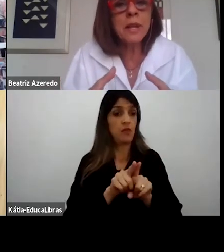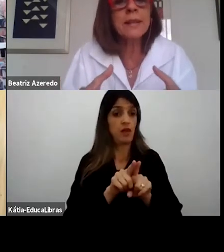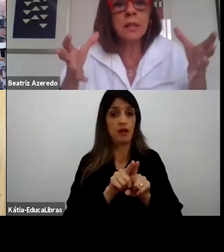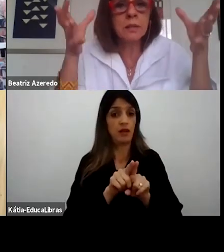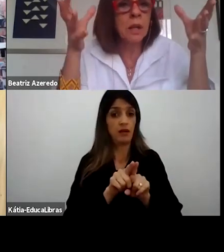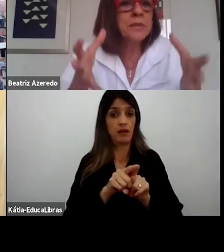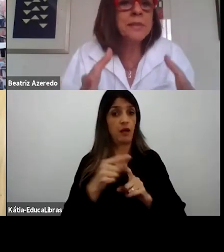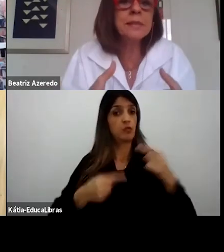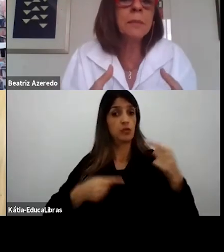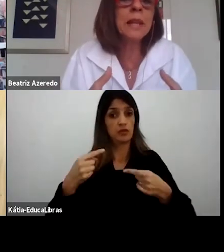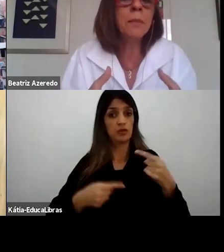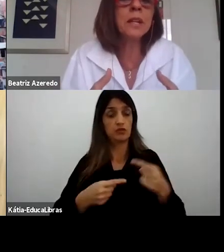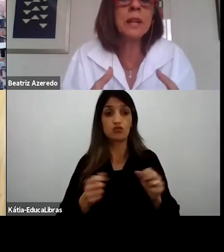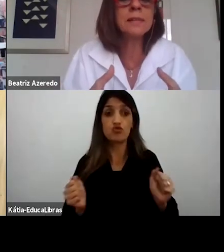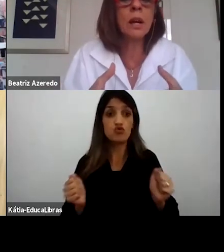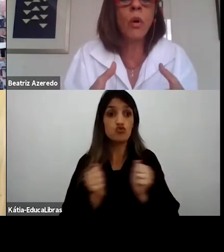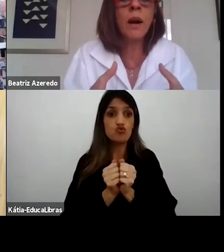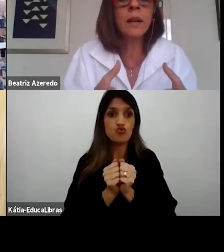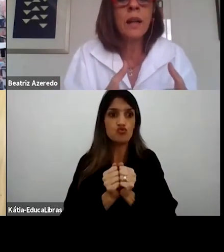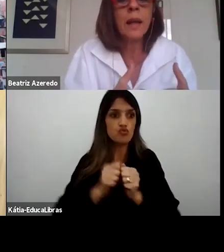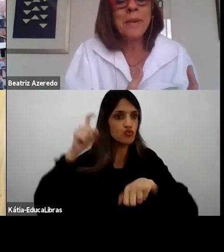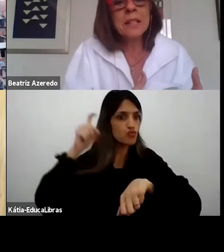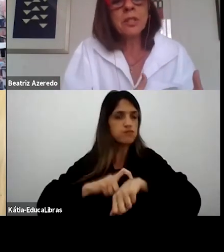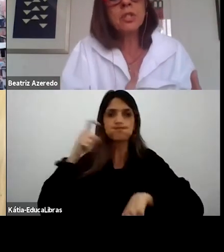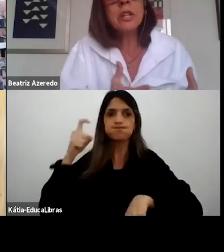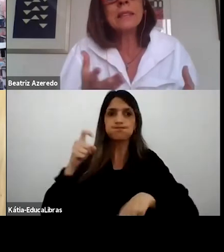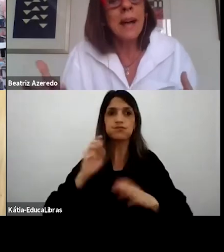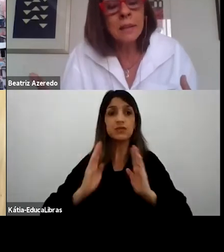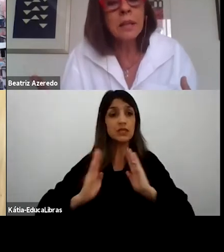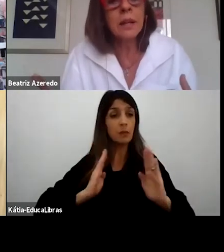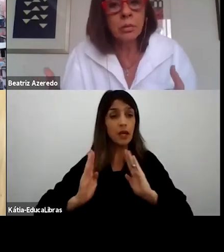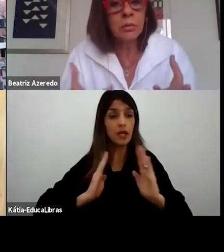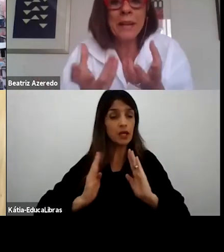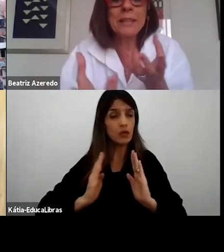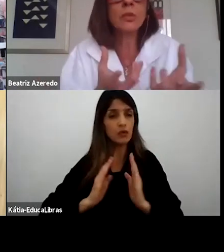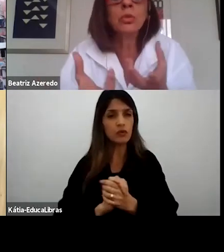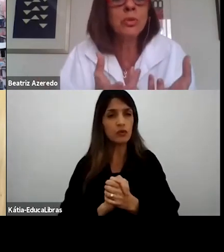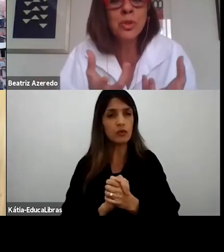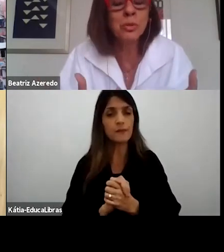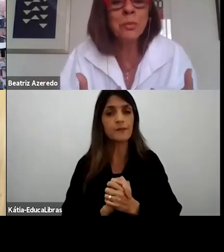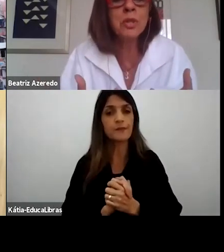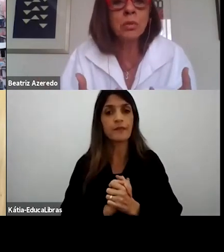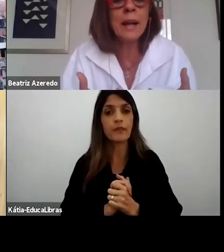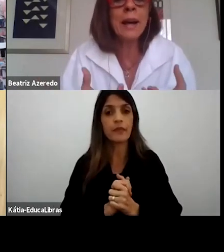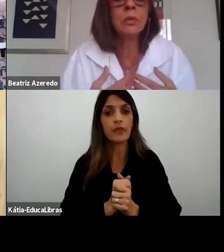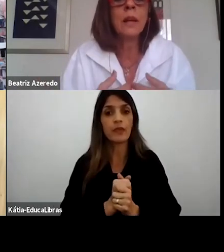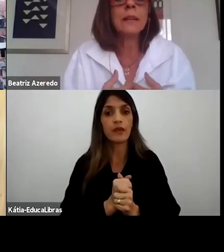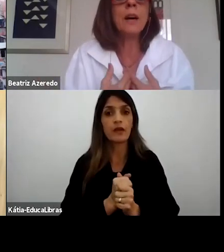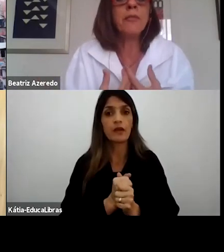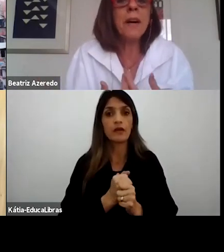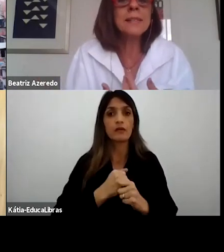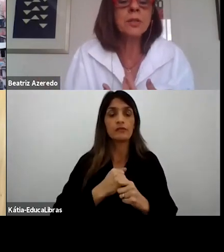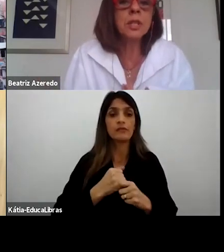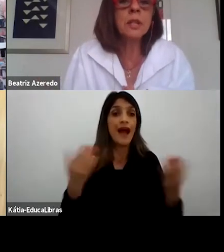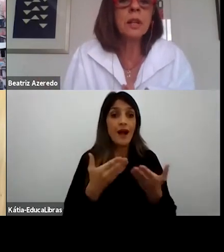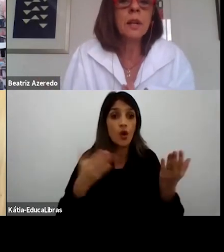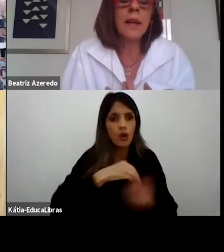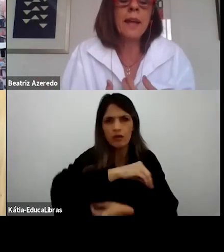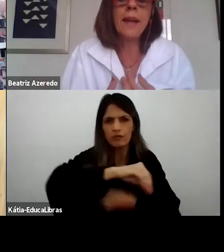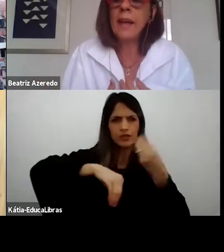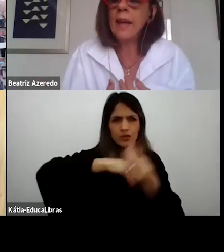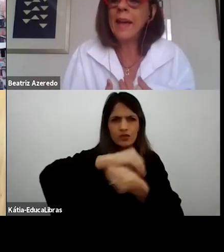com a emergência, que estamos em cima da emergência agora, mas a gente já está entrando, porque está tudo junto e misturado, na fase